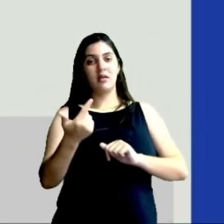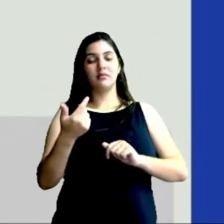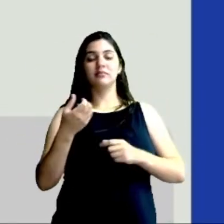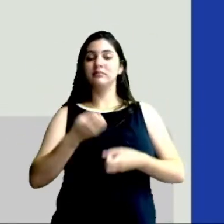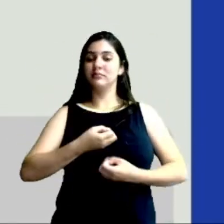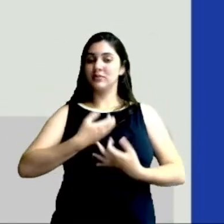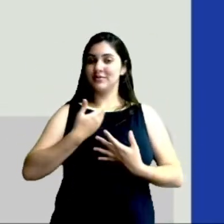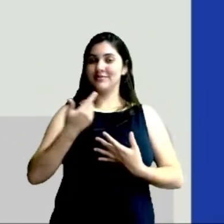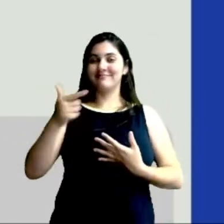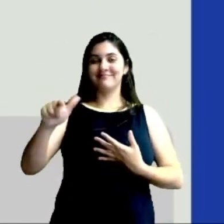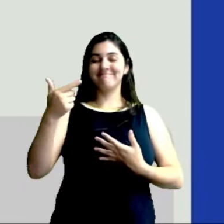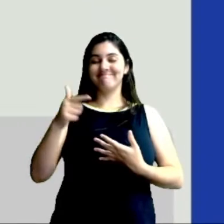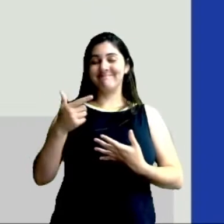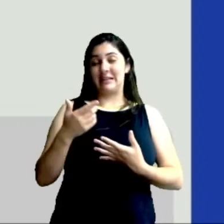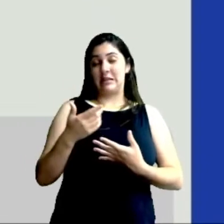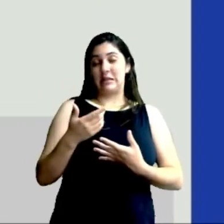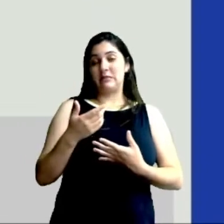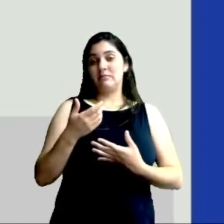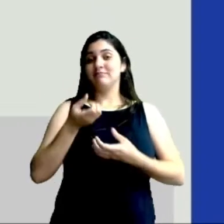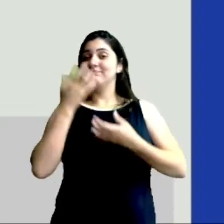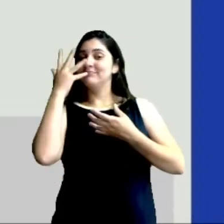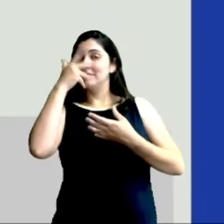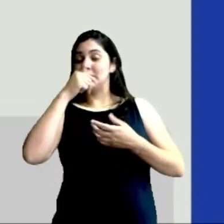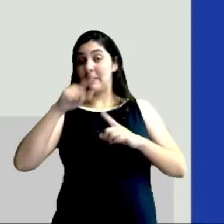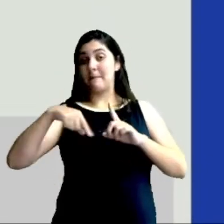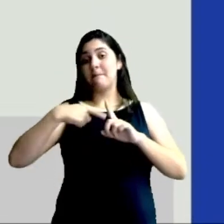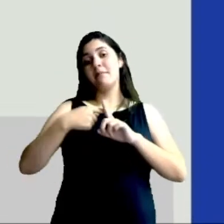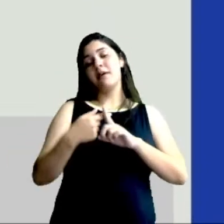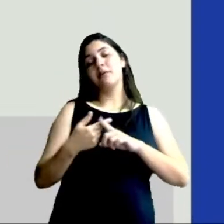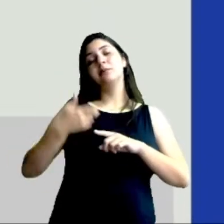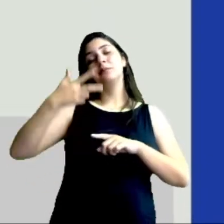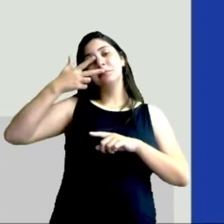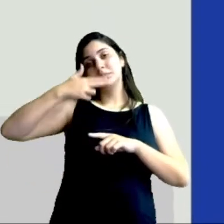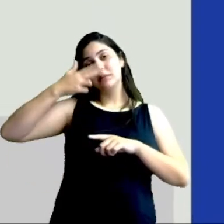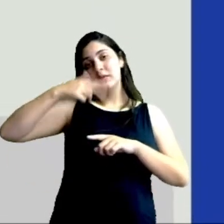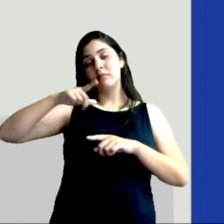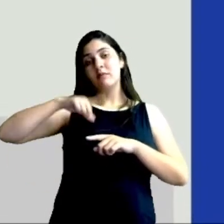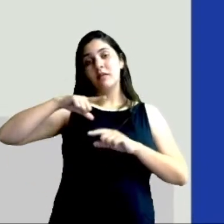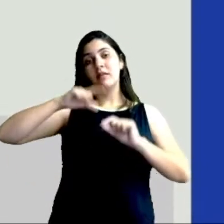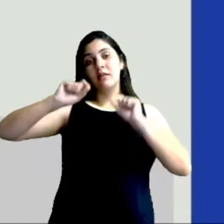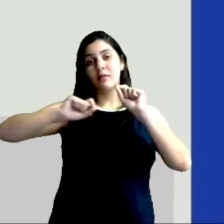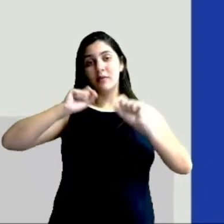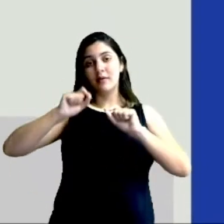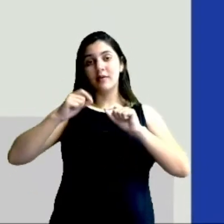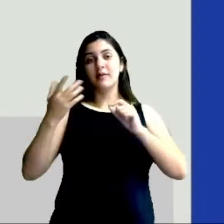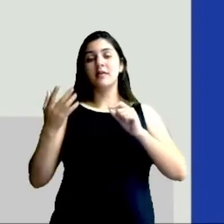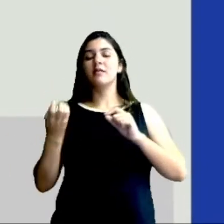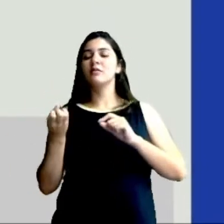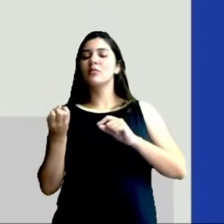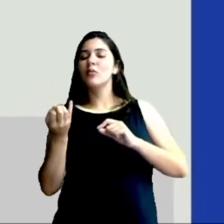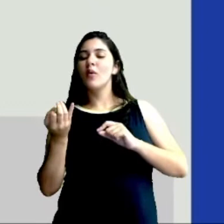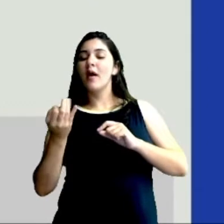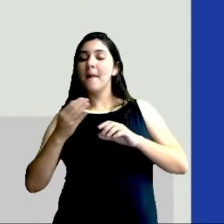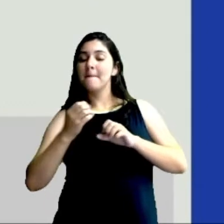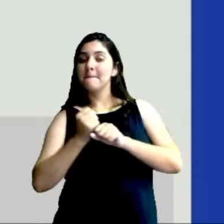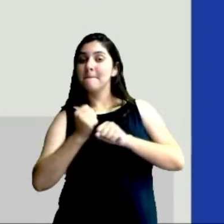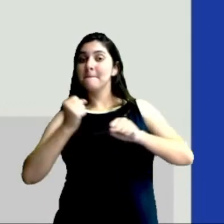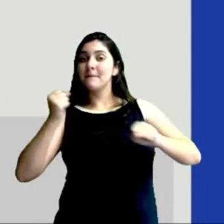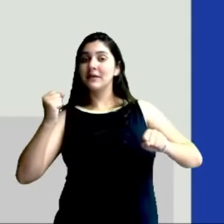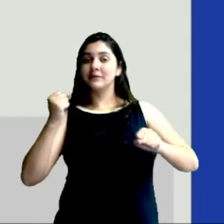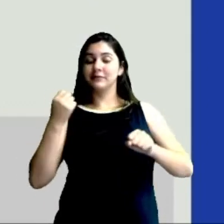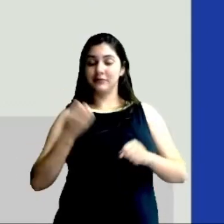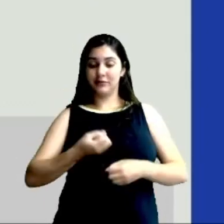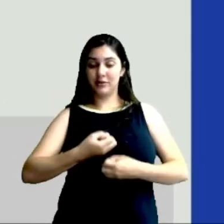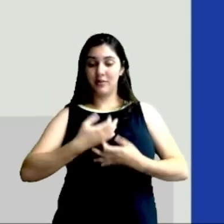não falam tanta beleza assim mas mesmo assim a gente vai ter a predominância né com a quantidade maior de